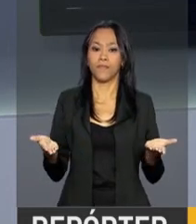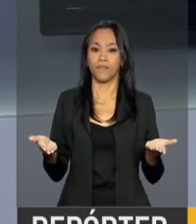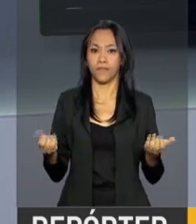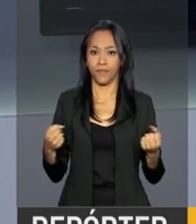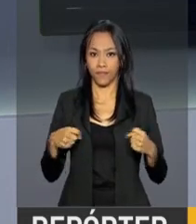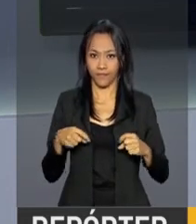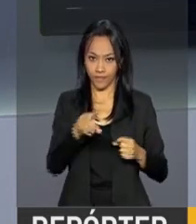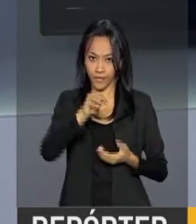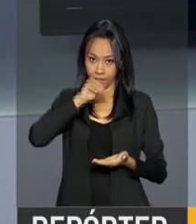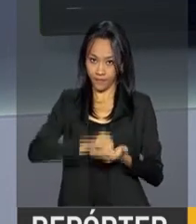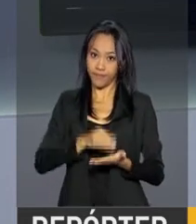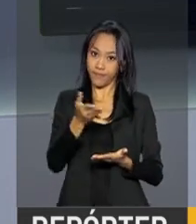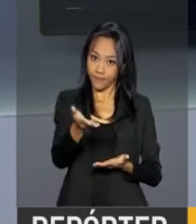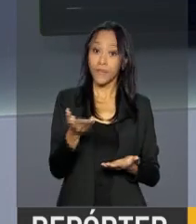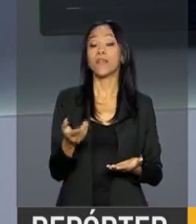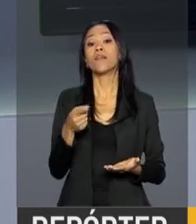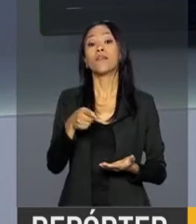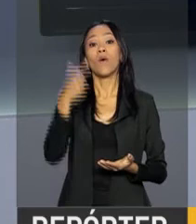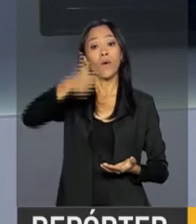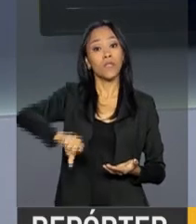enem.inep.gov.br barra participante